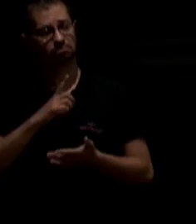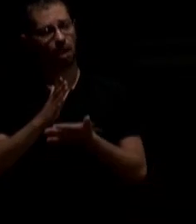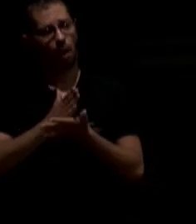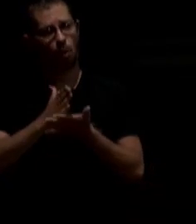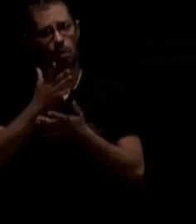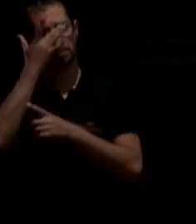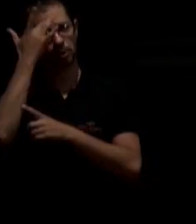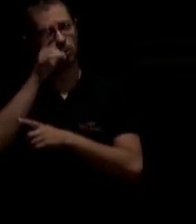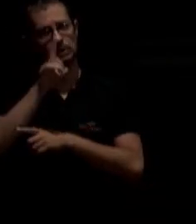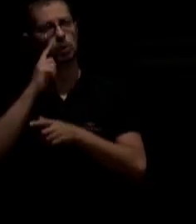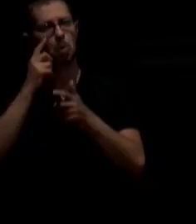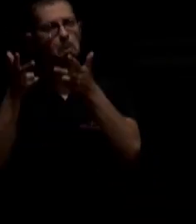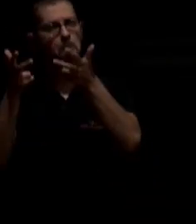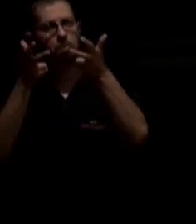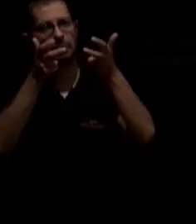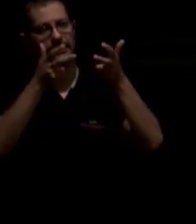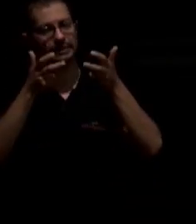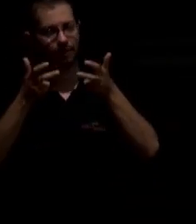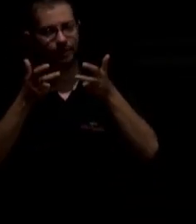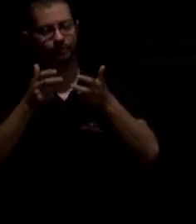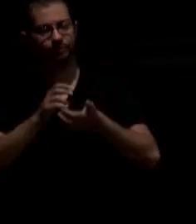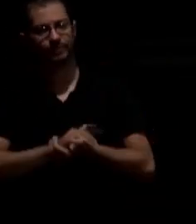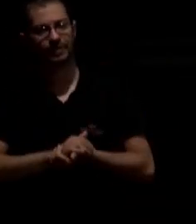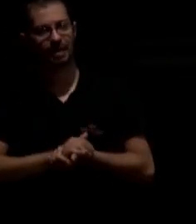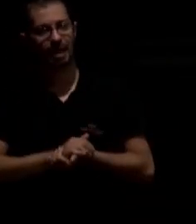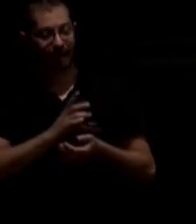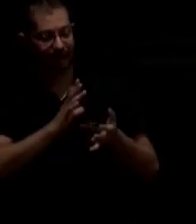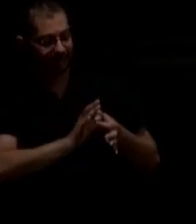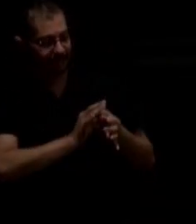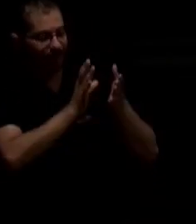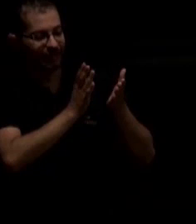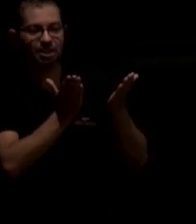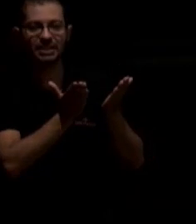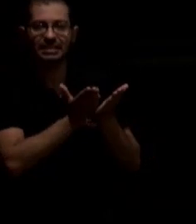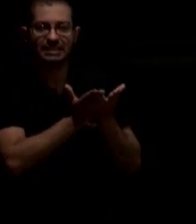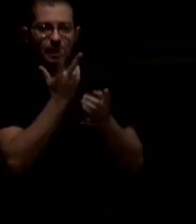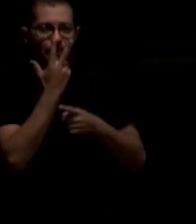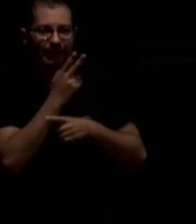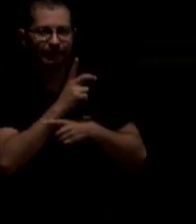Há, irmãos, um estreitamento progressivo da liberdade cristã.